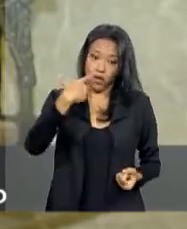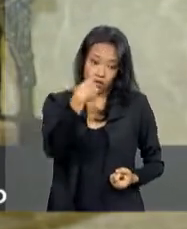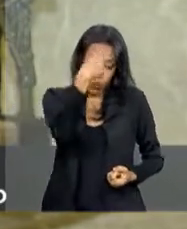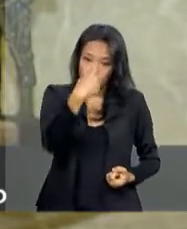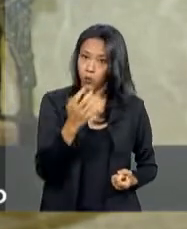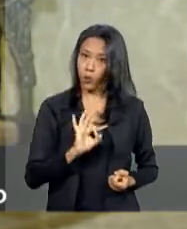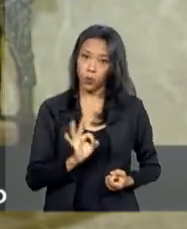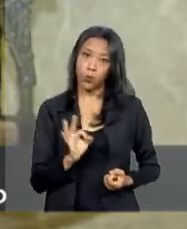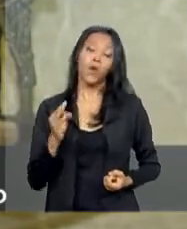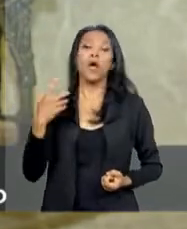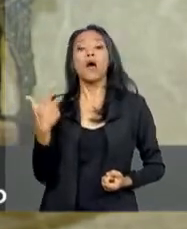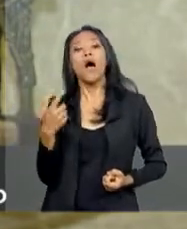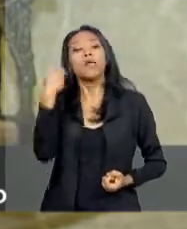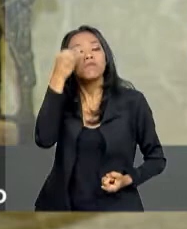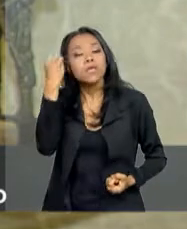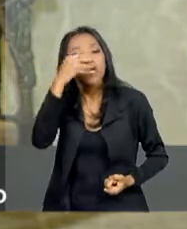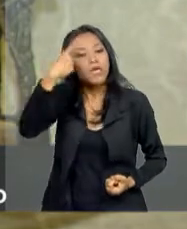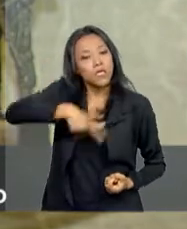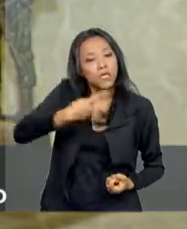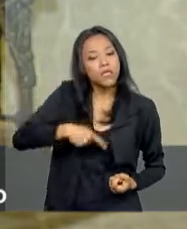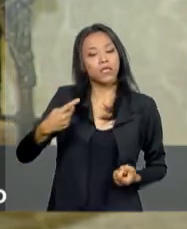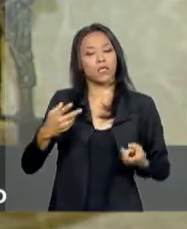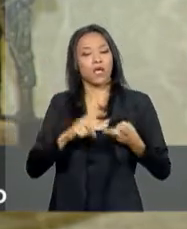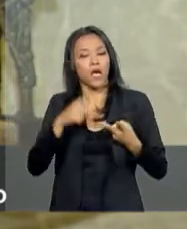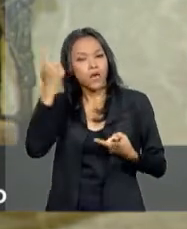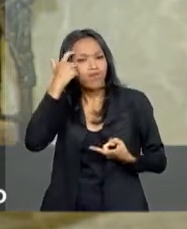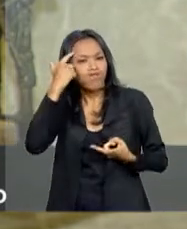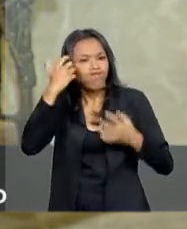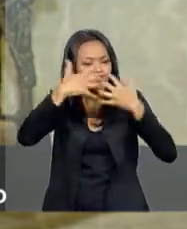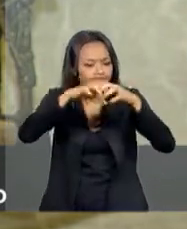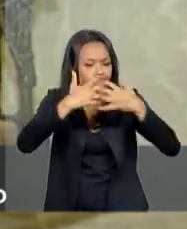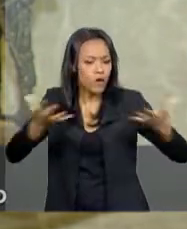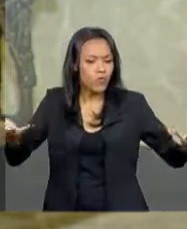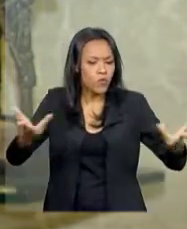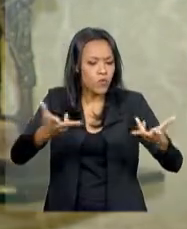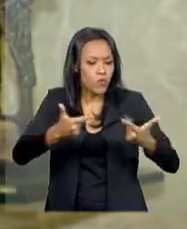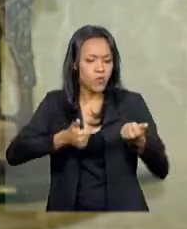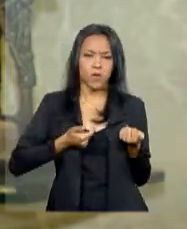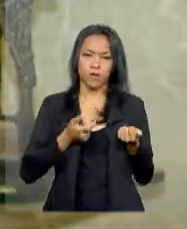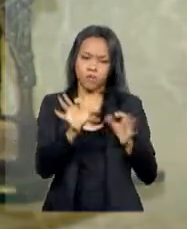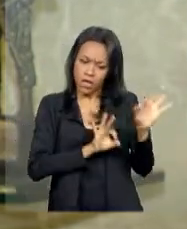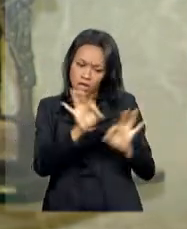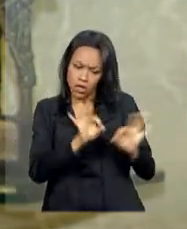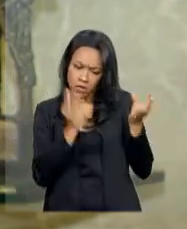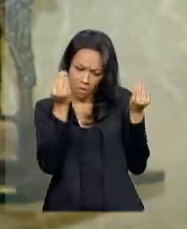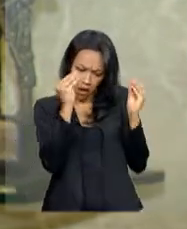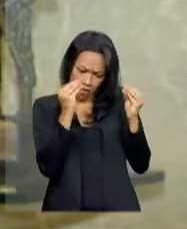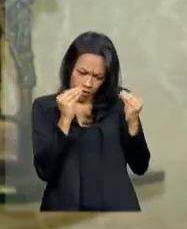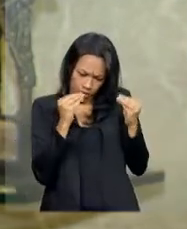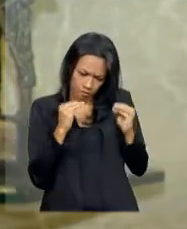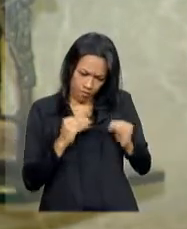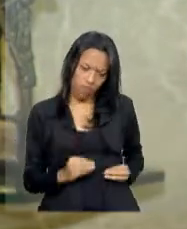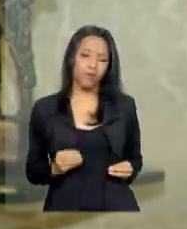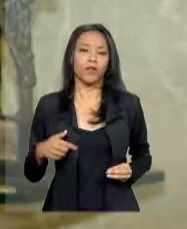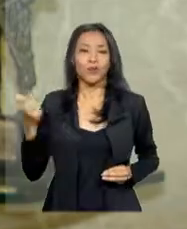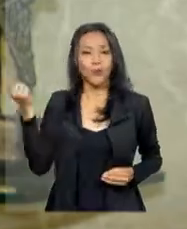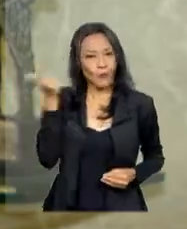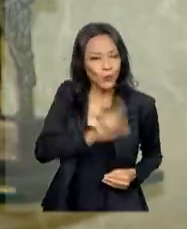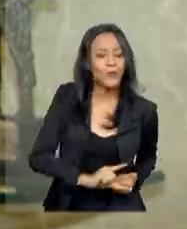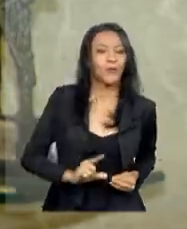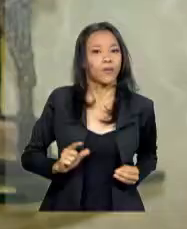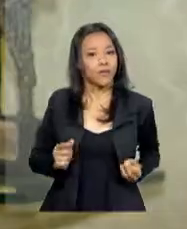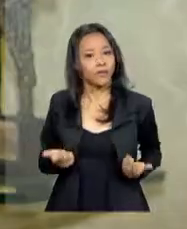aqui pela vivência de Rio que nós temos, pela capacidade de planejamento, pela expertise, pelos meios que nós conseguimos